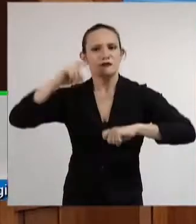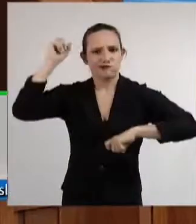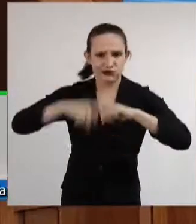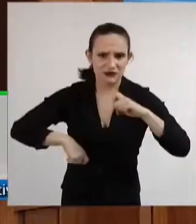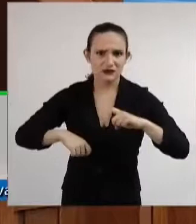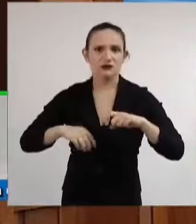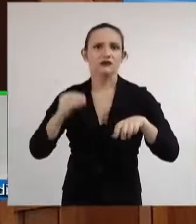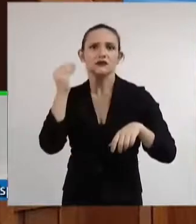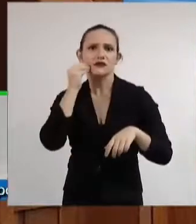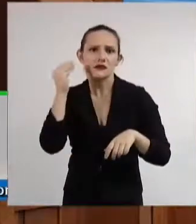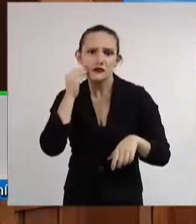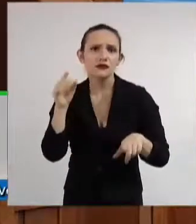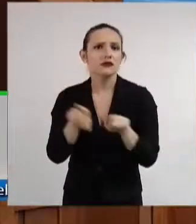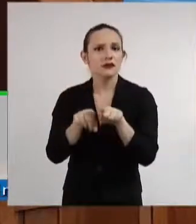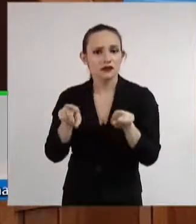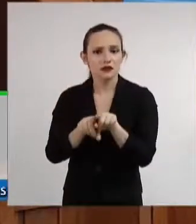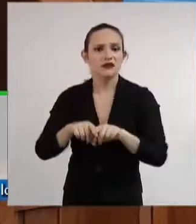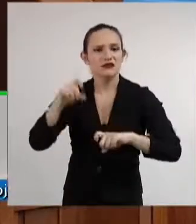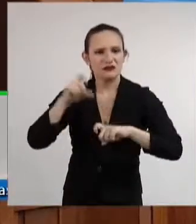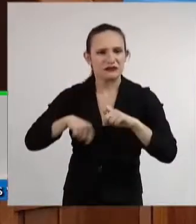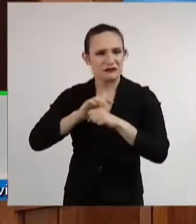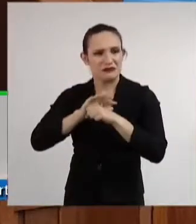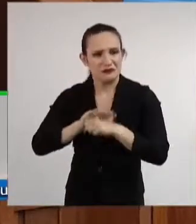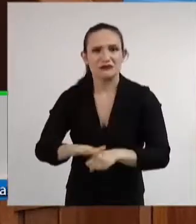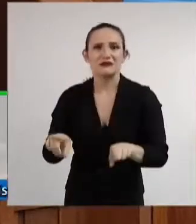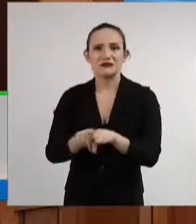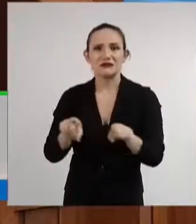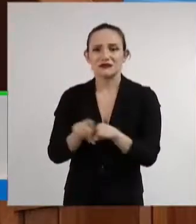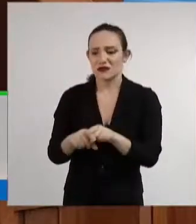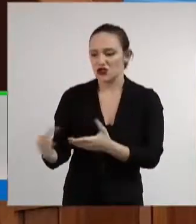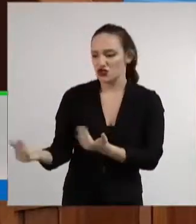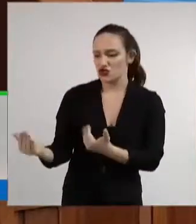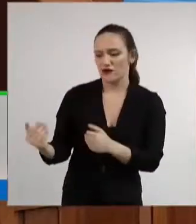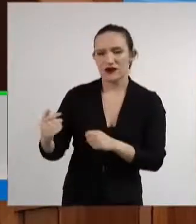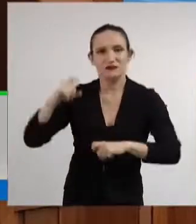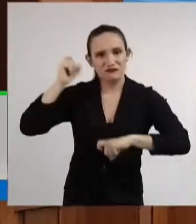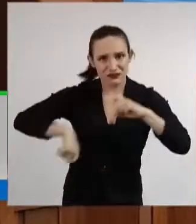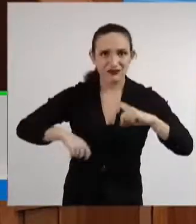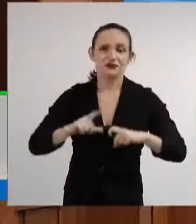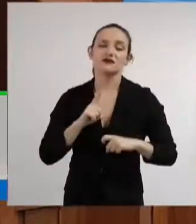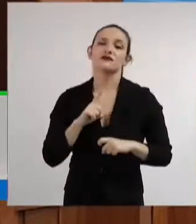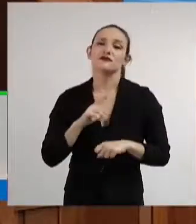incluindo tentativas e estupros de vulneráveis.